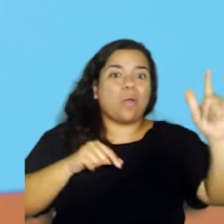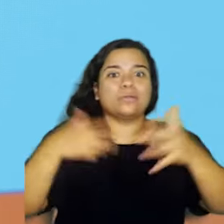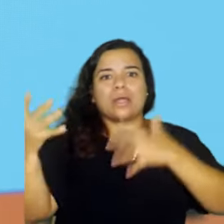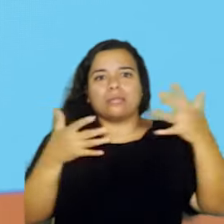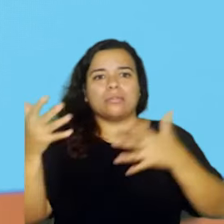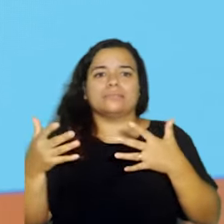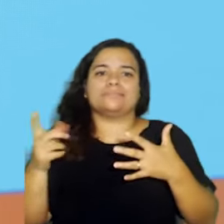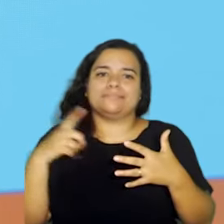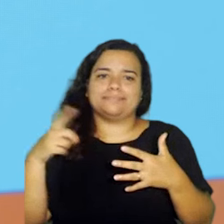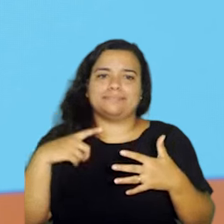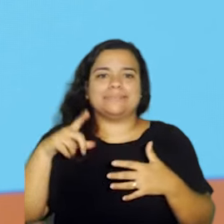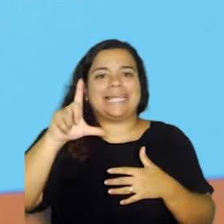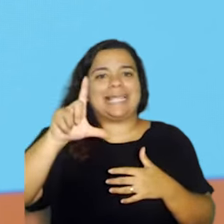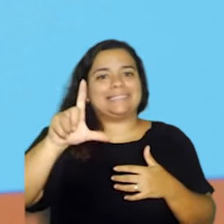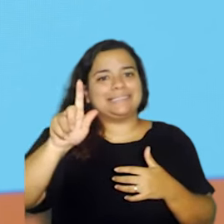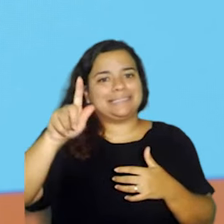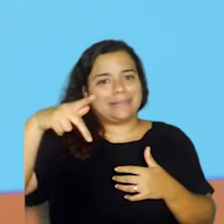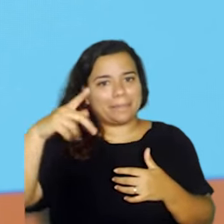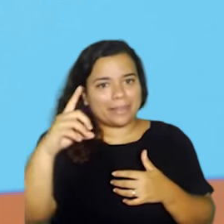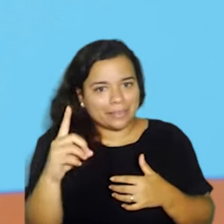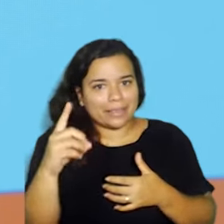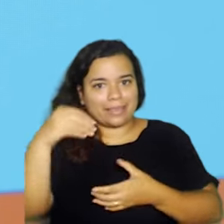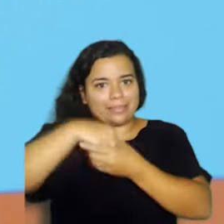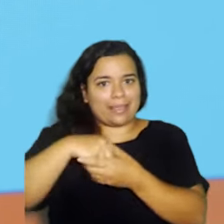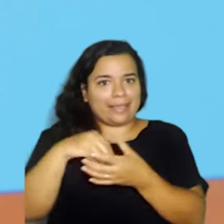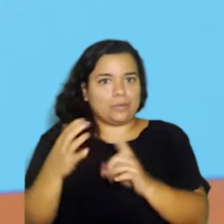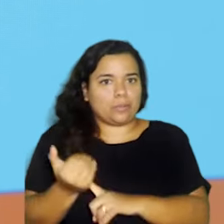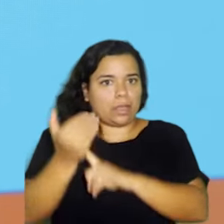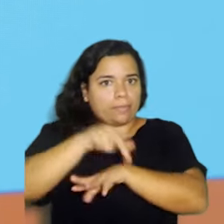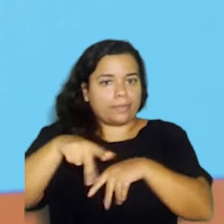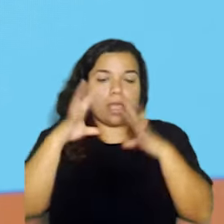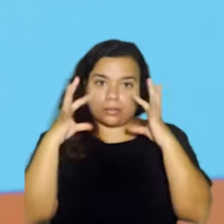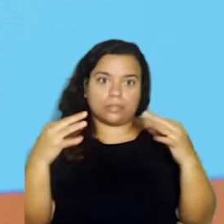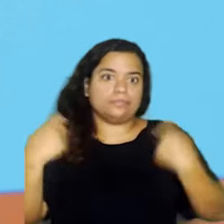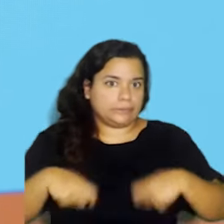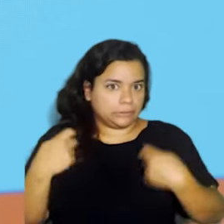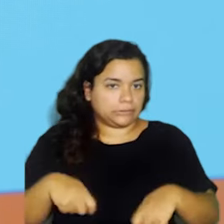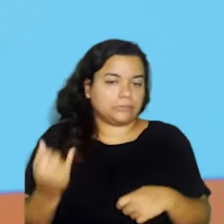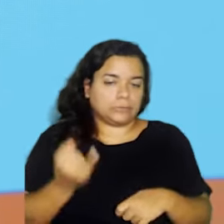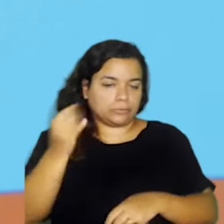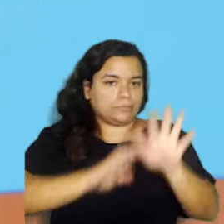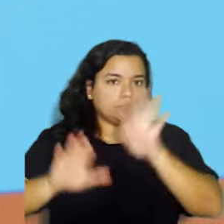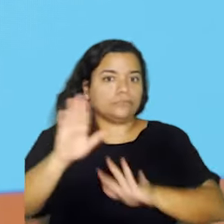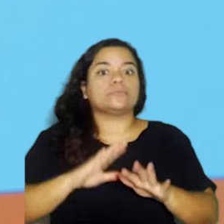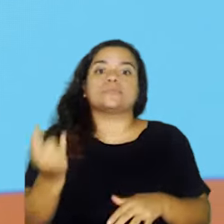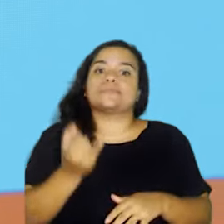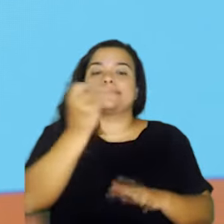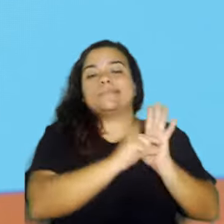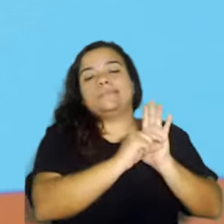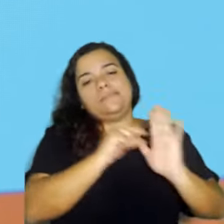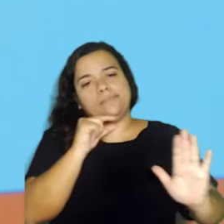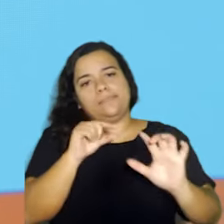isso né Na parte de lgpd hoje em dia na tecnologia a gente tem que ter atenção então acho que vale a pena eh digitar o